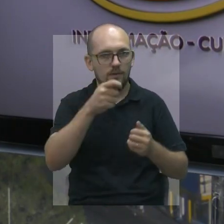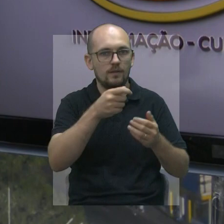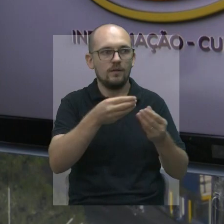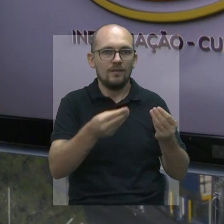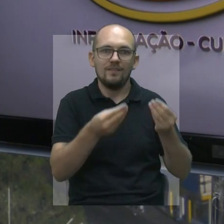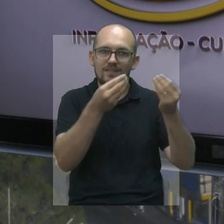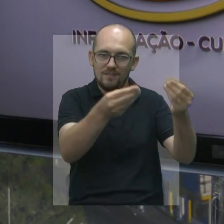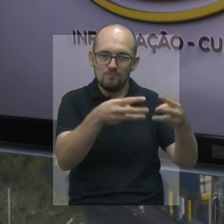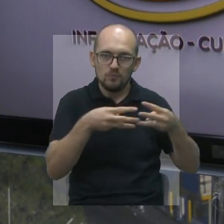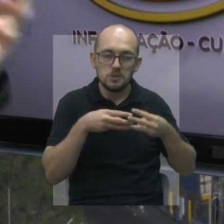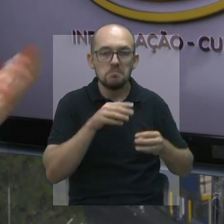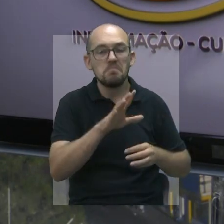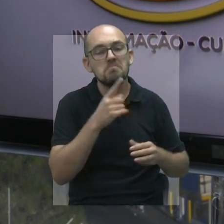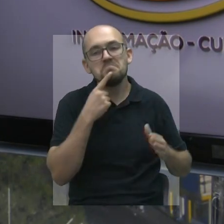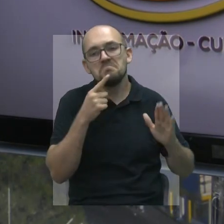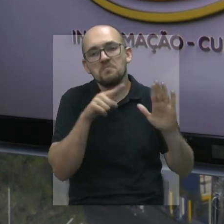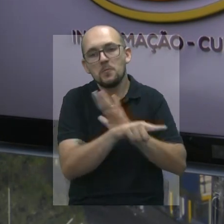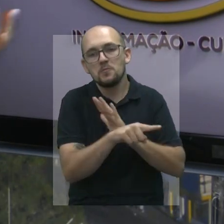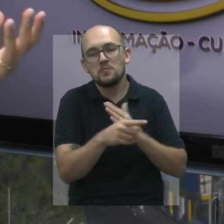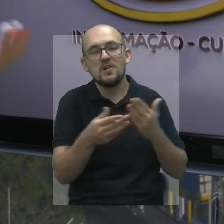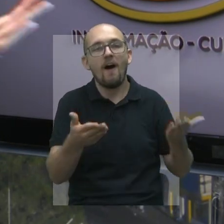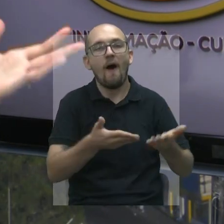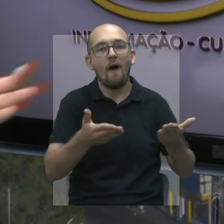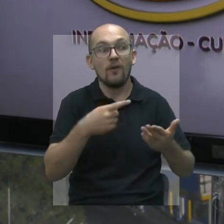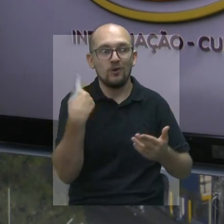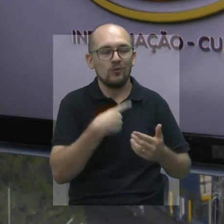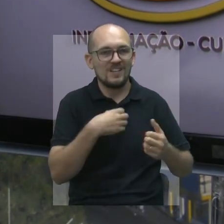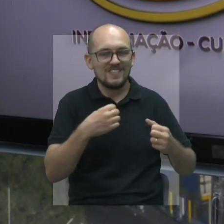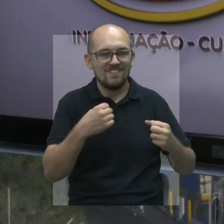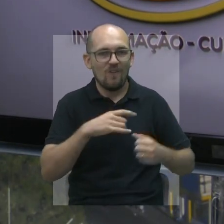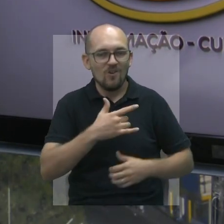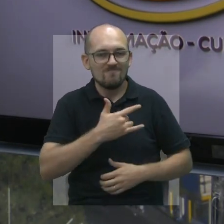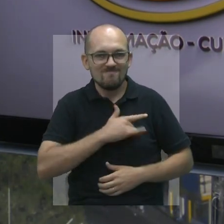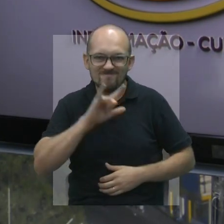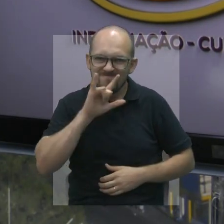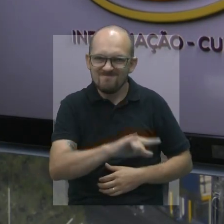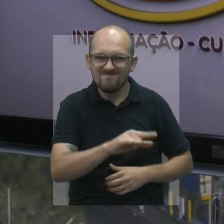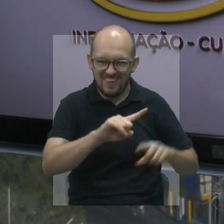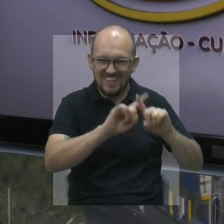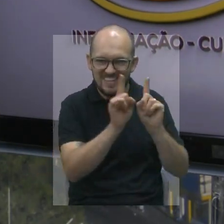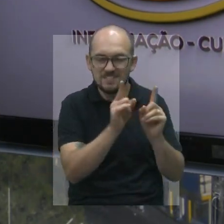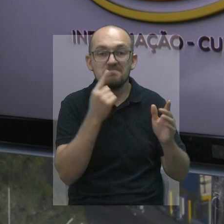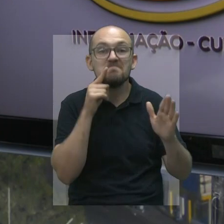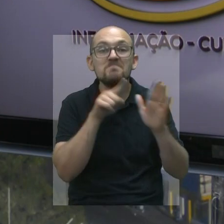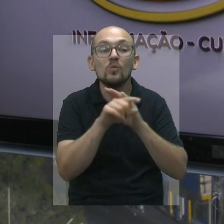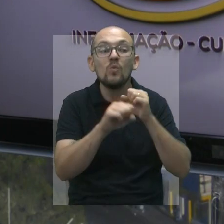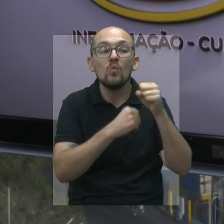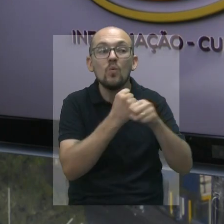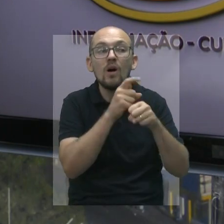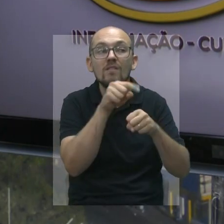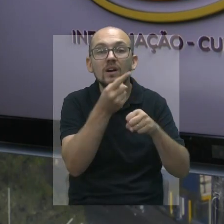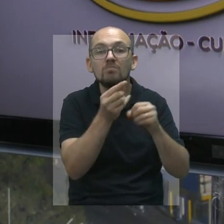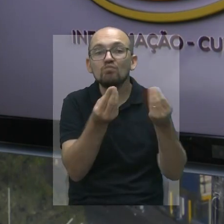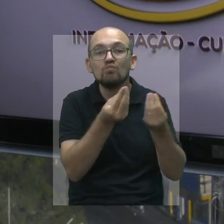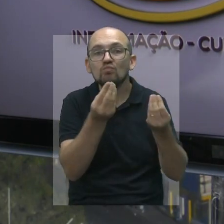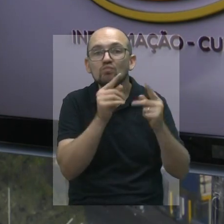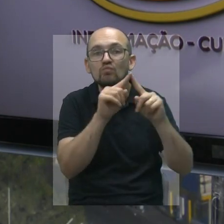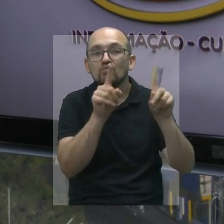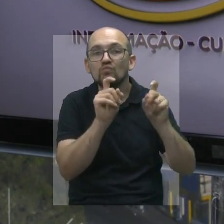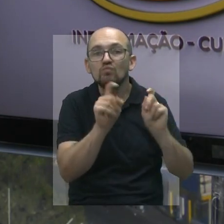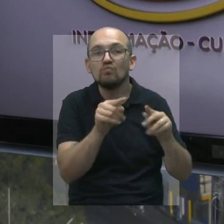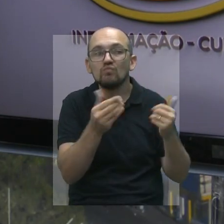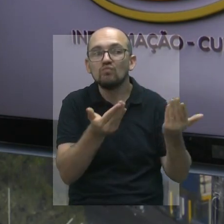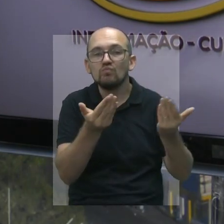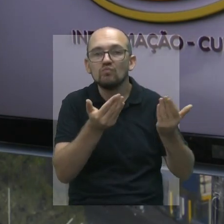a expectativa de todos nós, torcedores, fanáticos pelo 15 de Jaú, é em relação ao ano que vem. Como é que está o time que